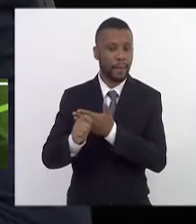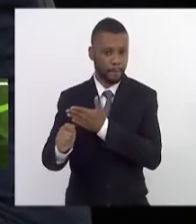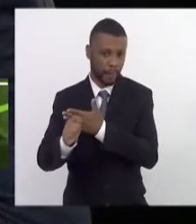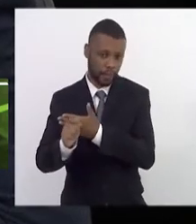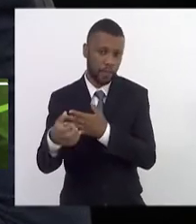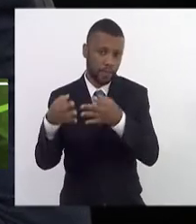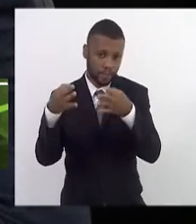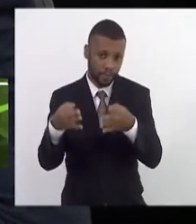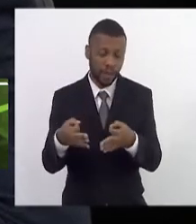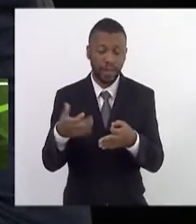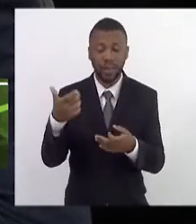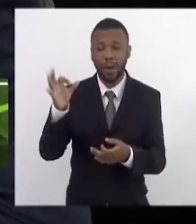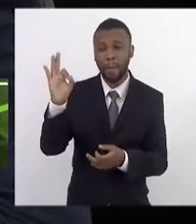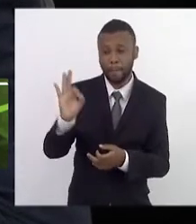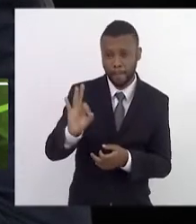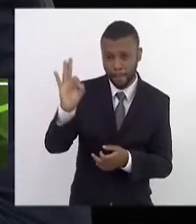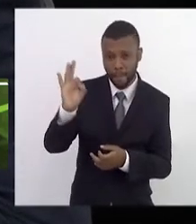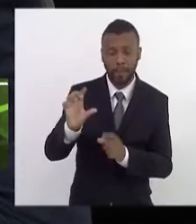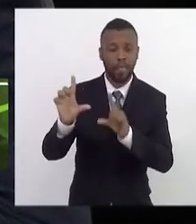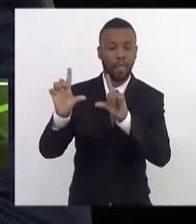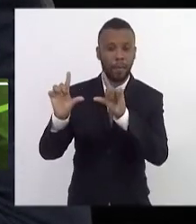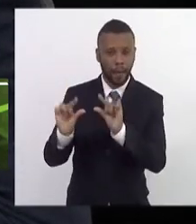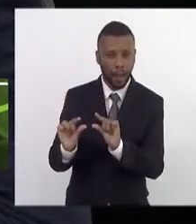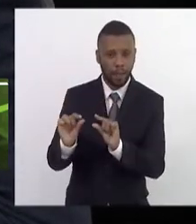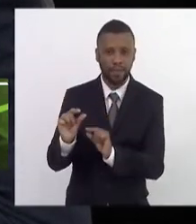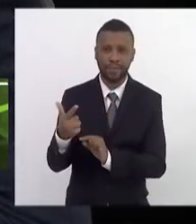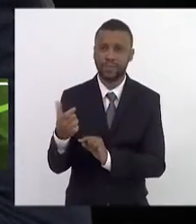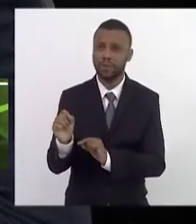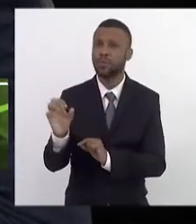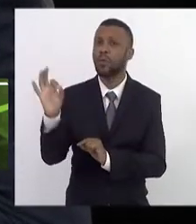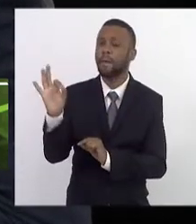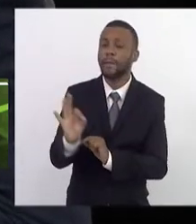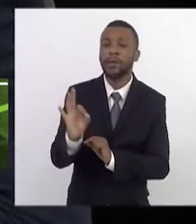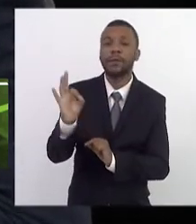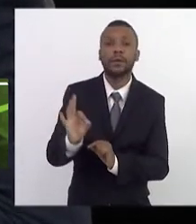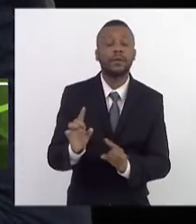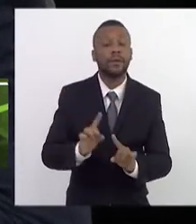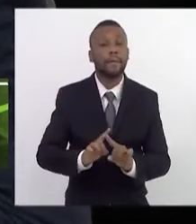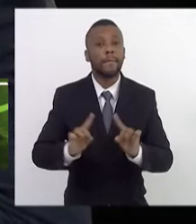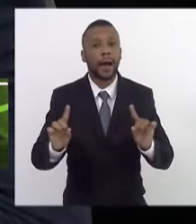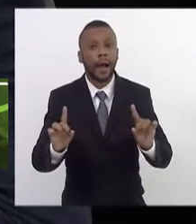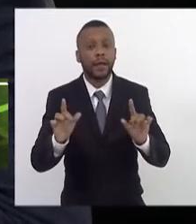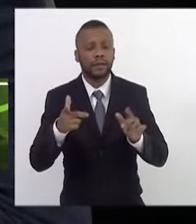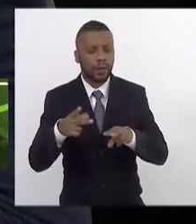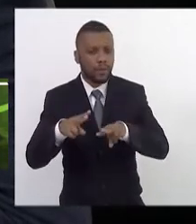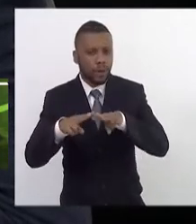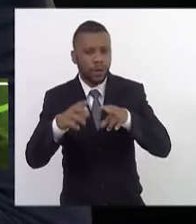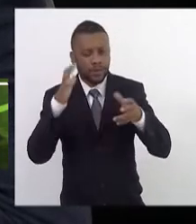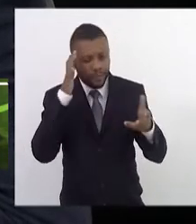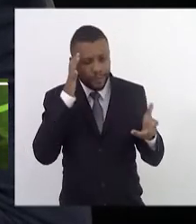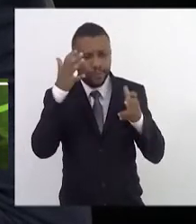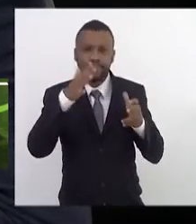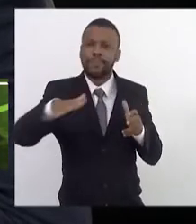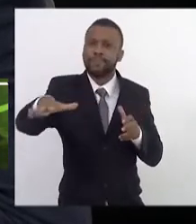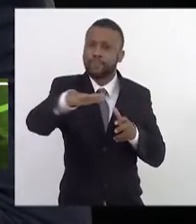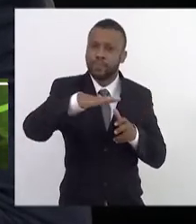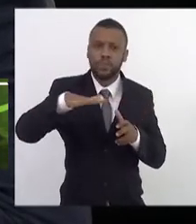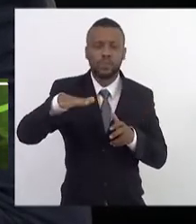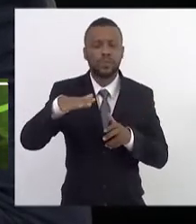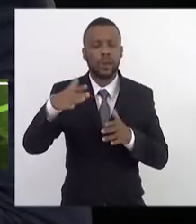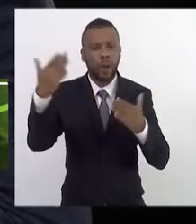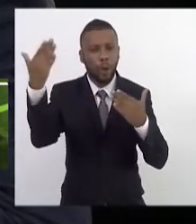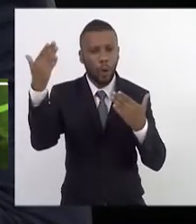é um número baixo a apresentar, 28%, mas diante do cenário e diante do que a gente viu dos últimos